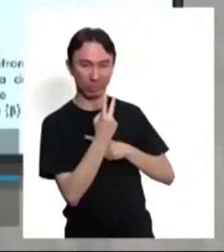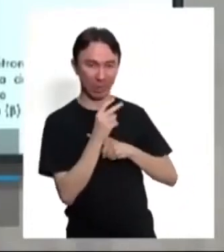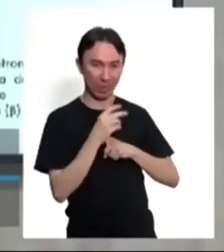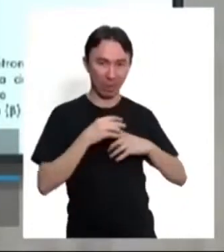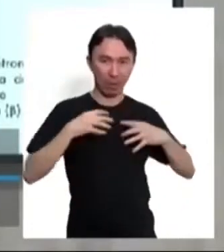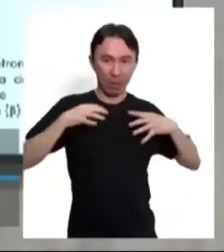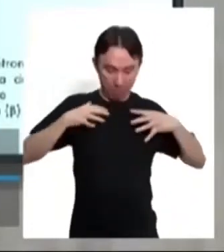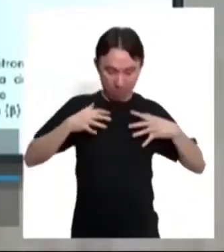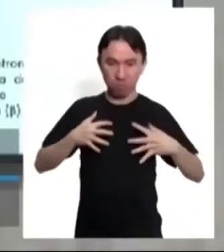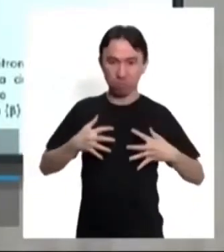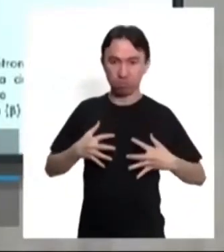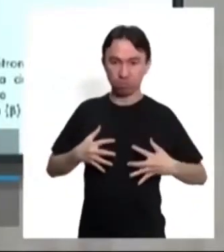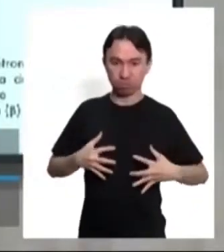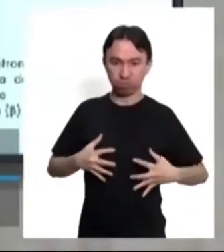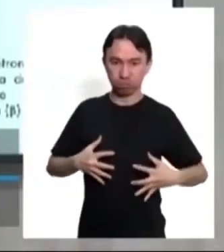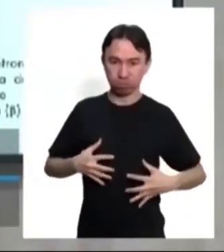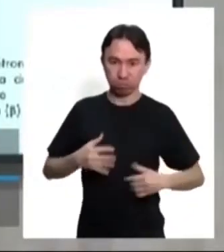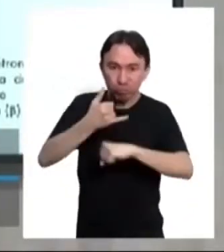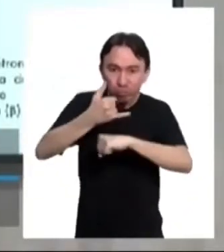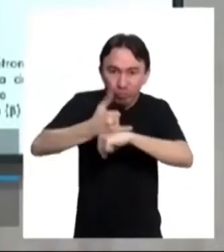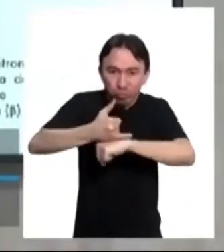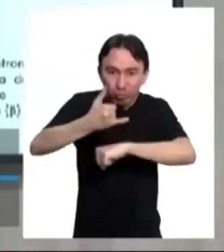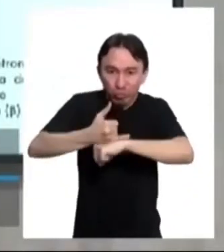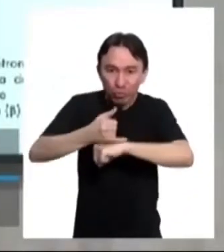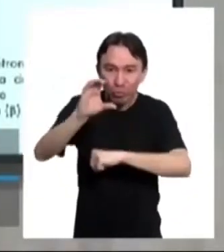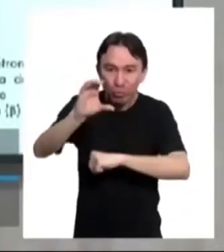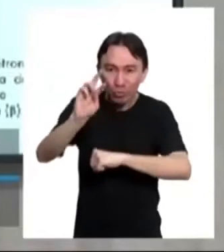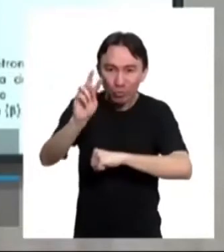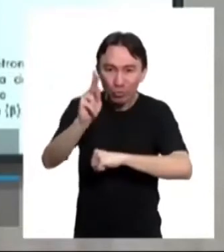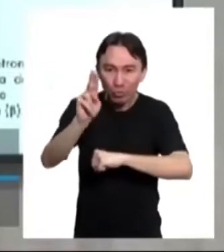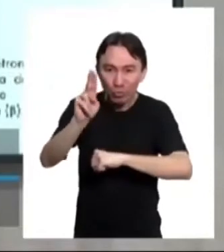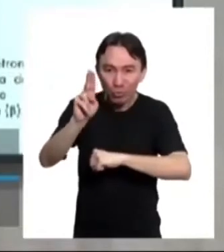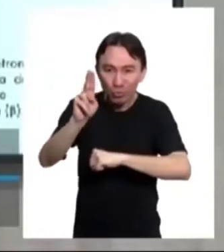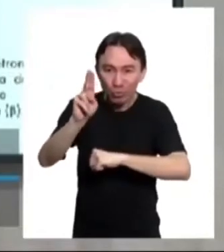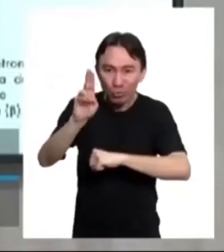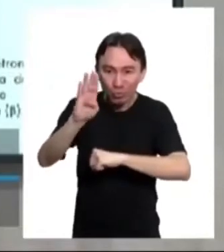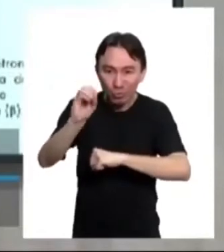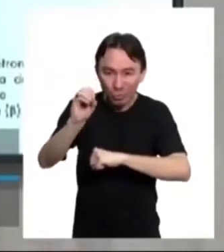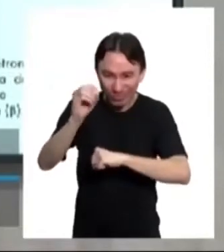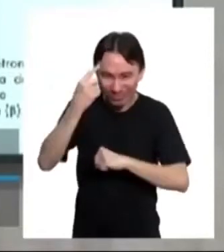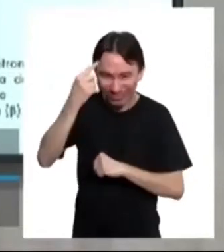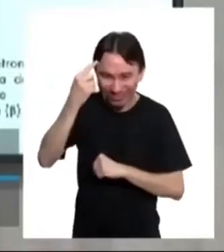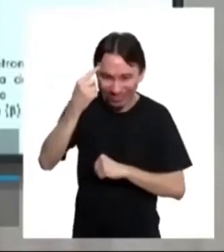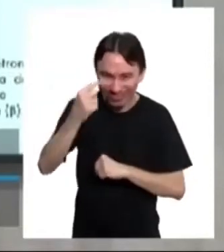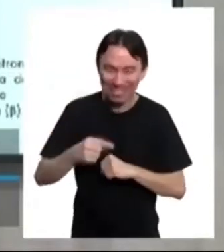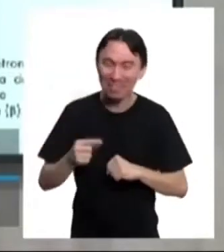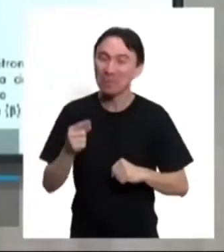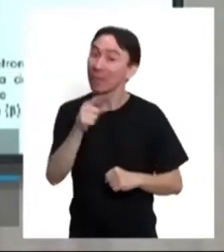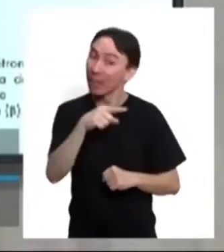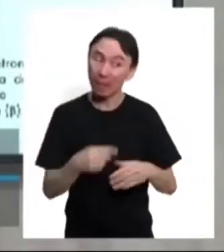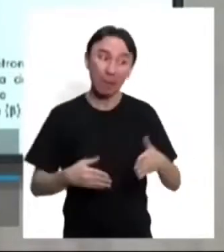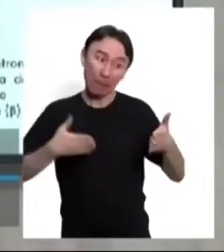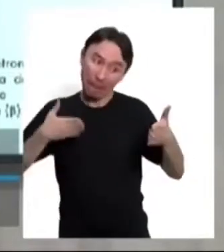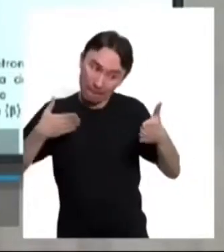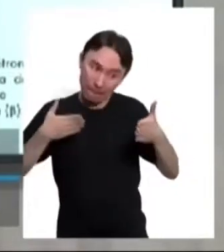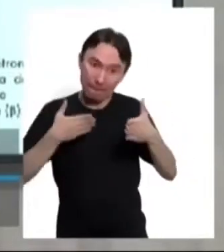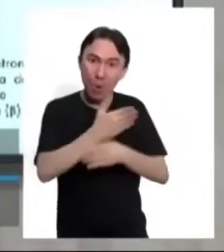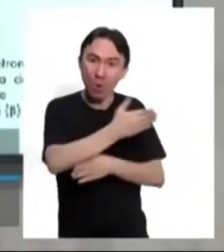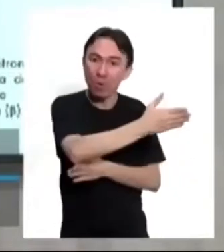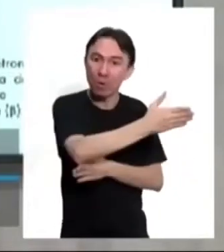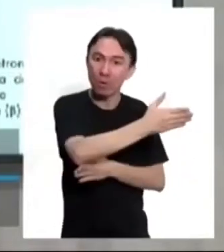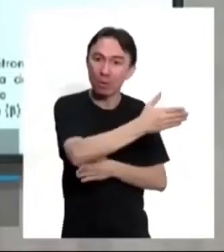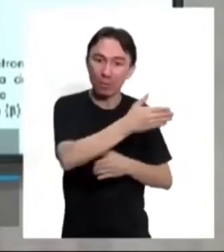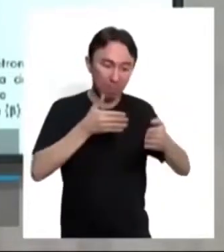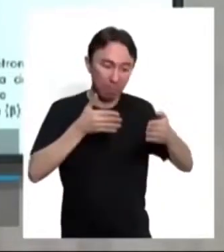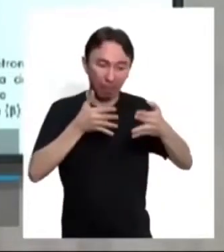de chumbo, porque radiação gama atravessa. Esse é o perigo, esse é o problema da radiação.